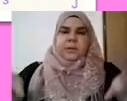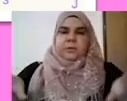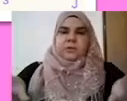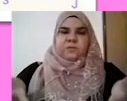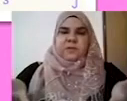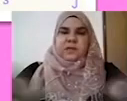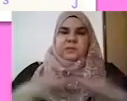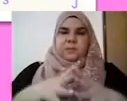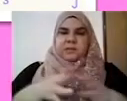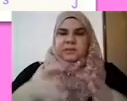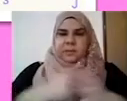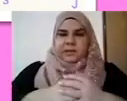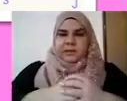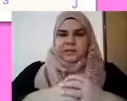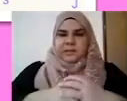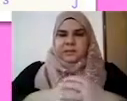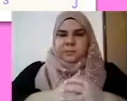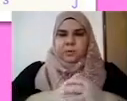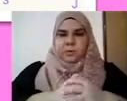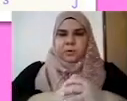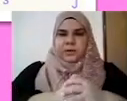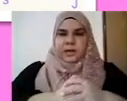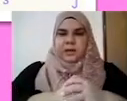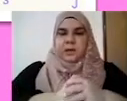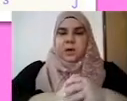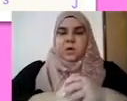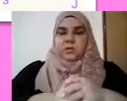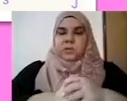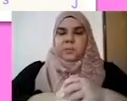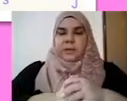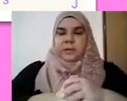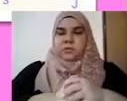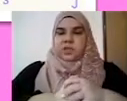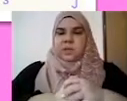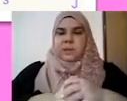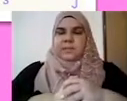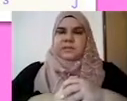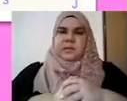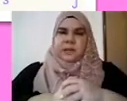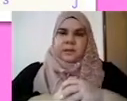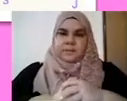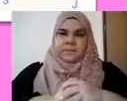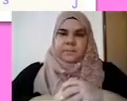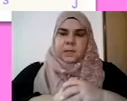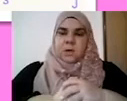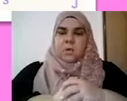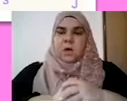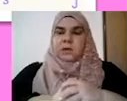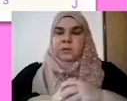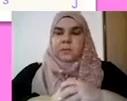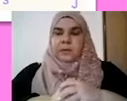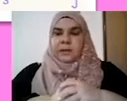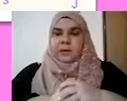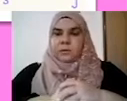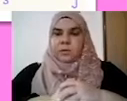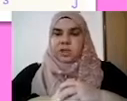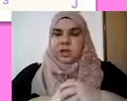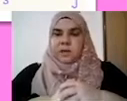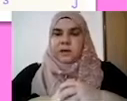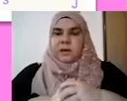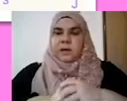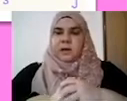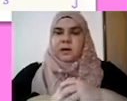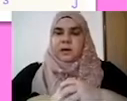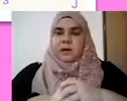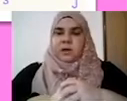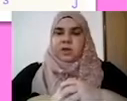dois polígonos diferentes. Por exemplo, aqui nesse exemplo que eu coloquei, um dos polígonos chama ABCD. O outro polígono